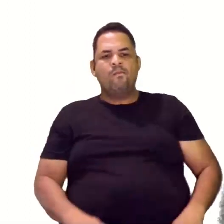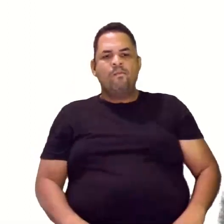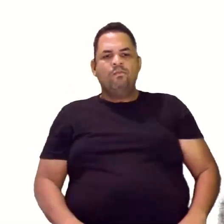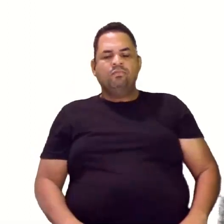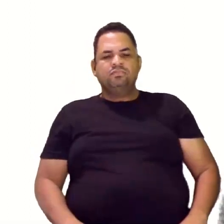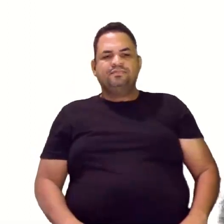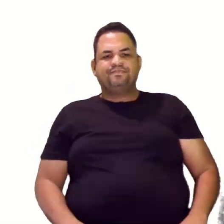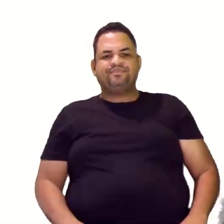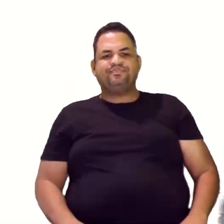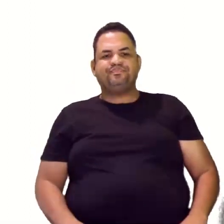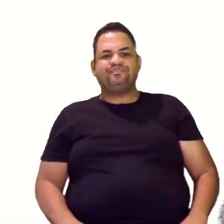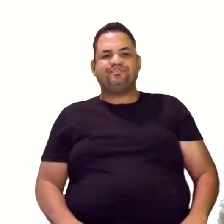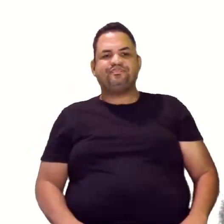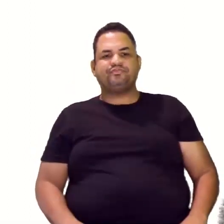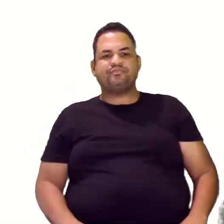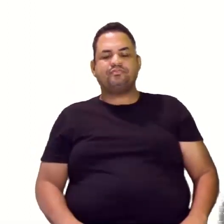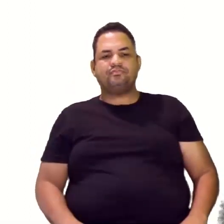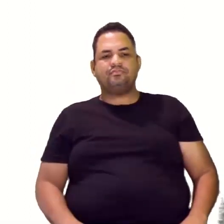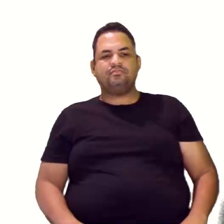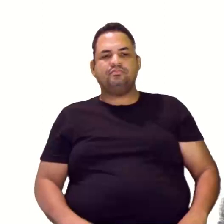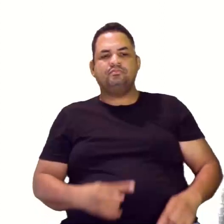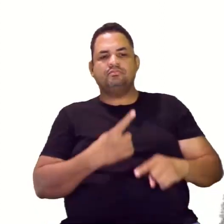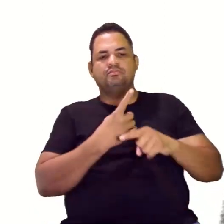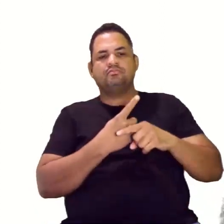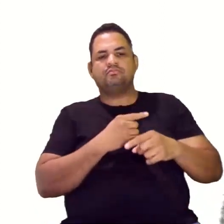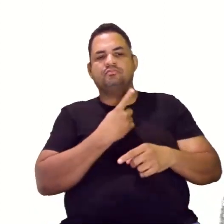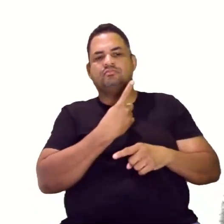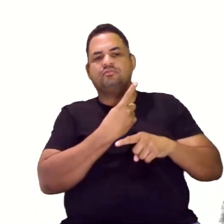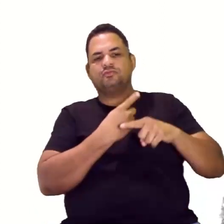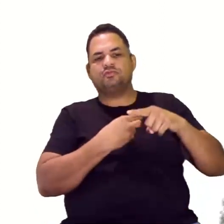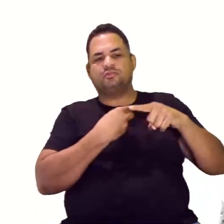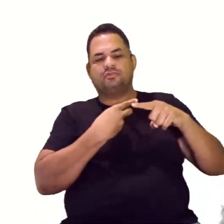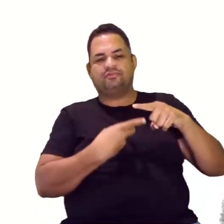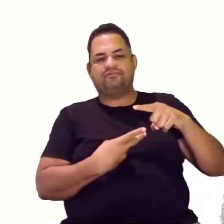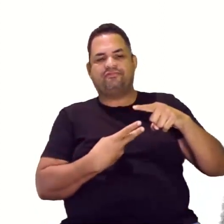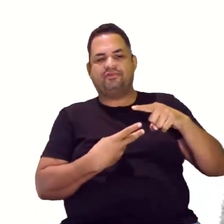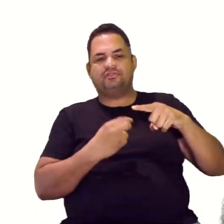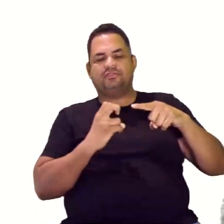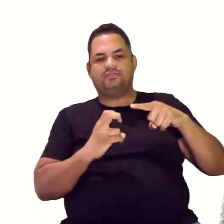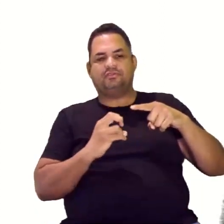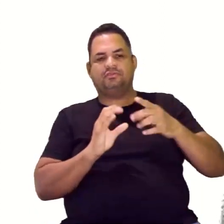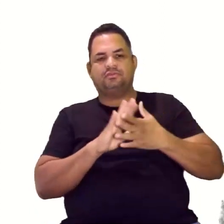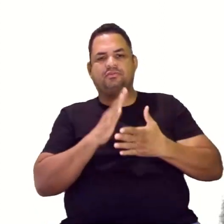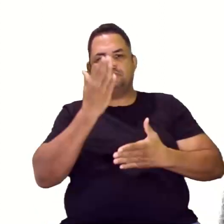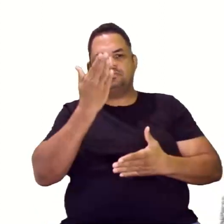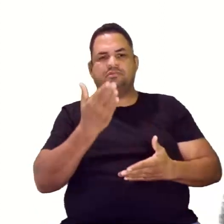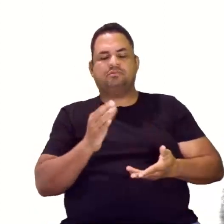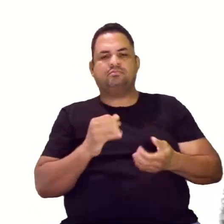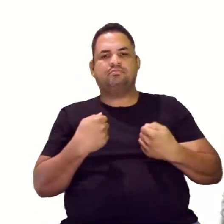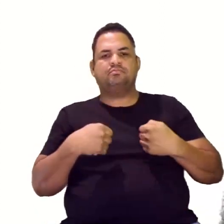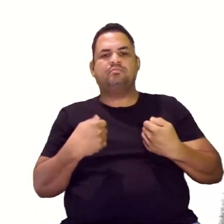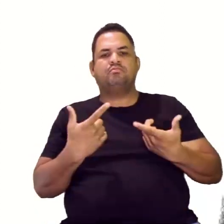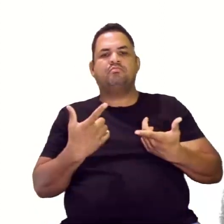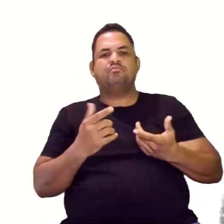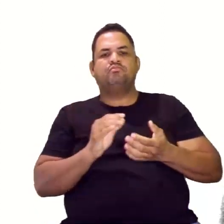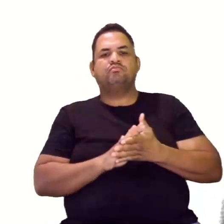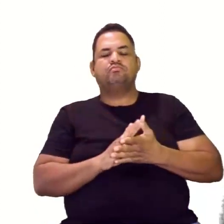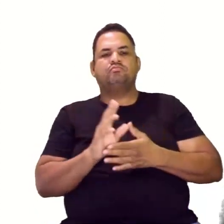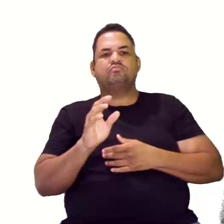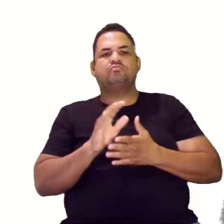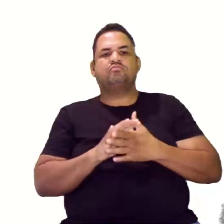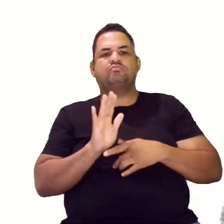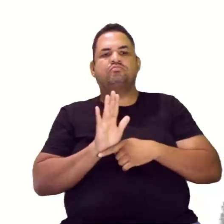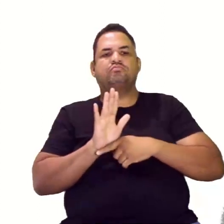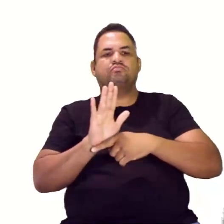né? Isso. E depois vai ser 1 sobre 25. 25. Então, a gente tem os pontos aqui que a gente pode nos ajudar